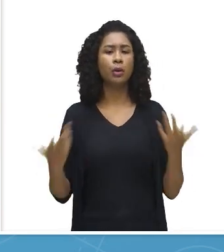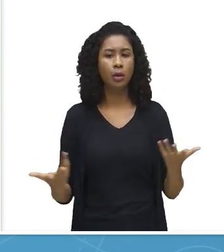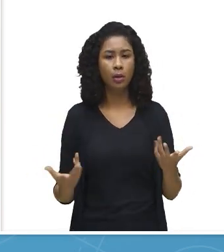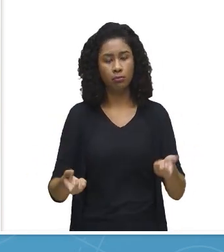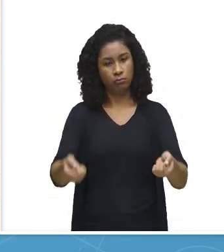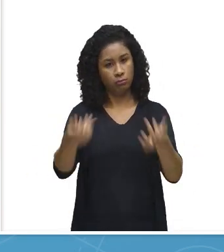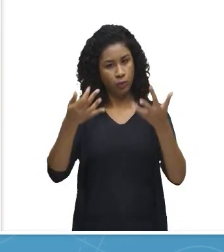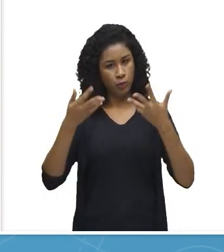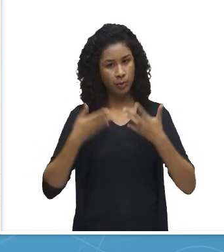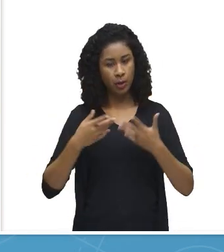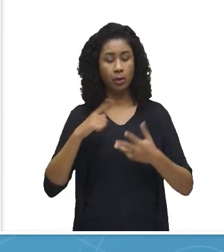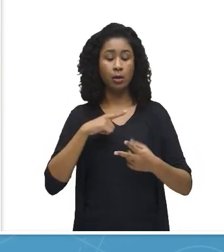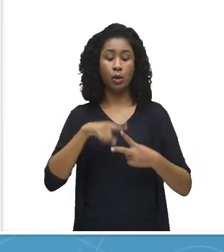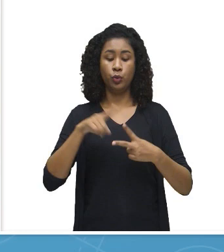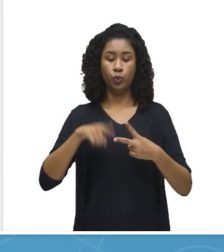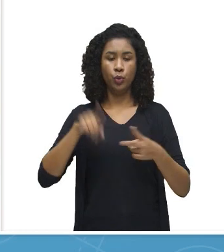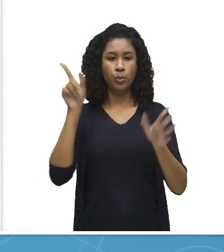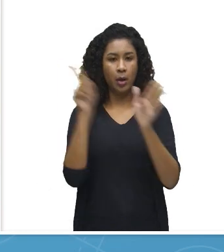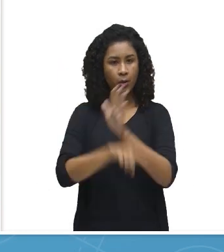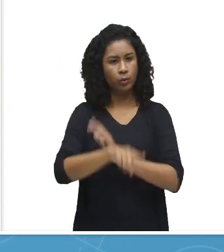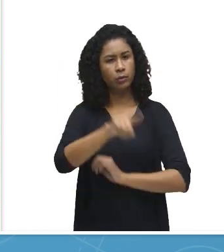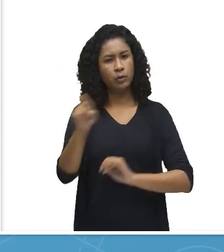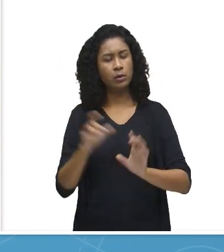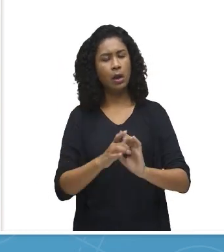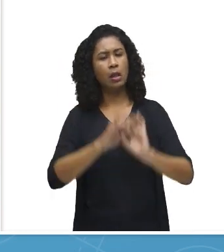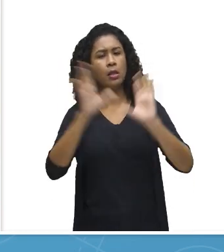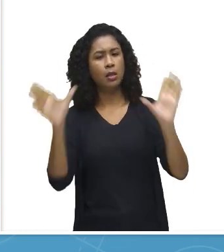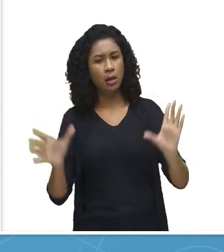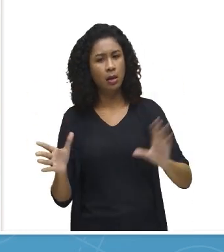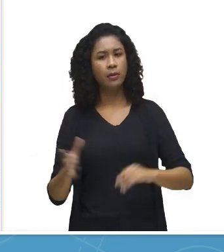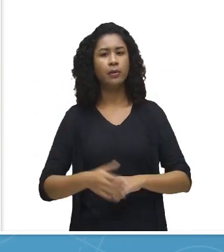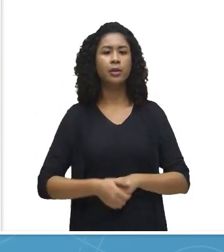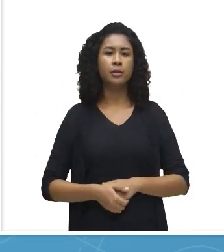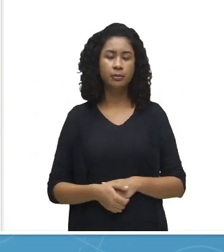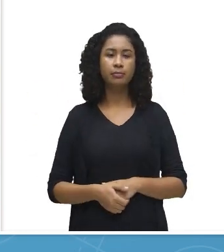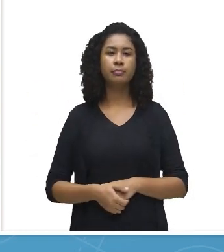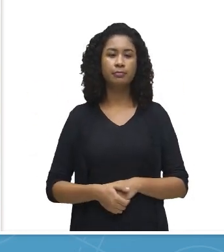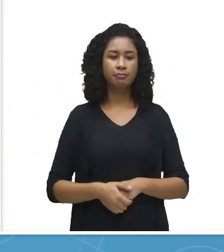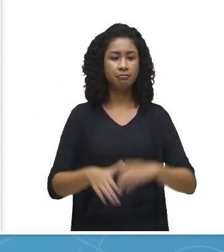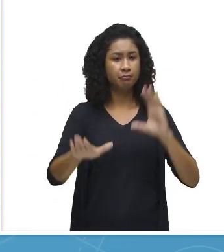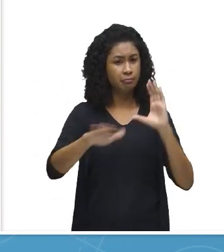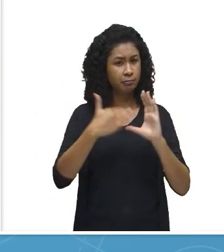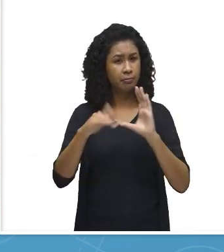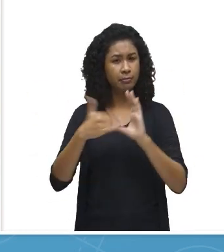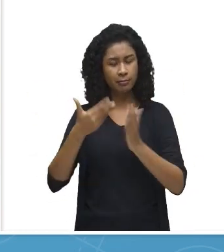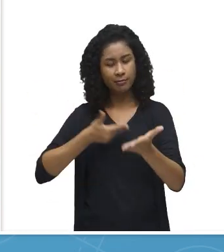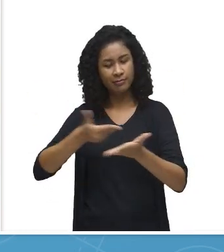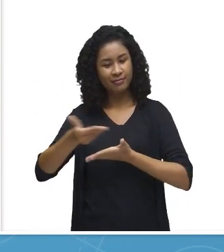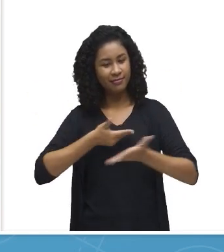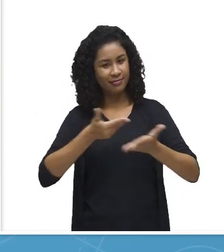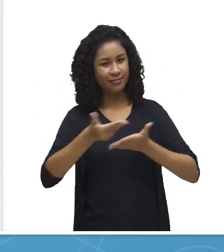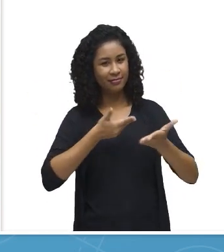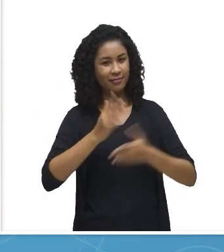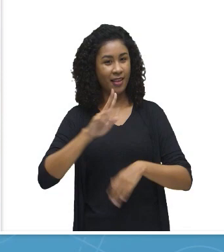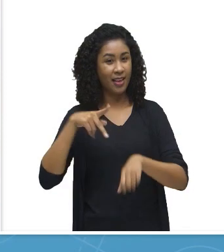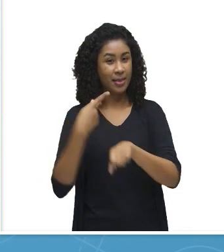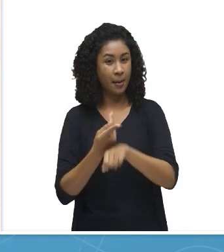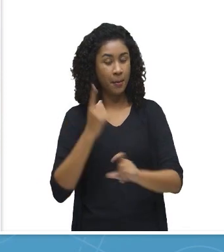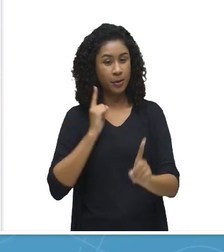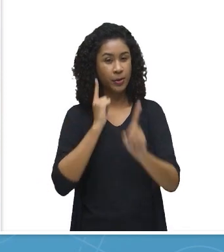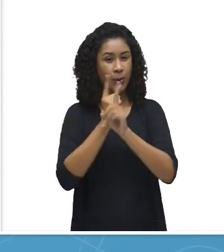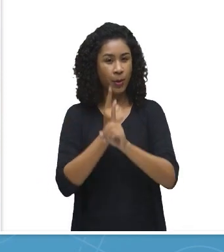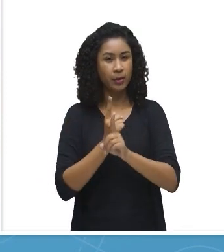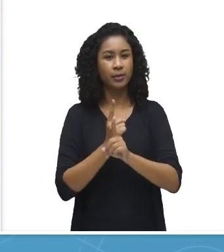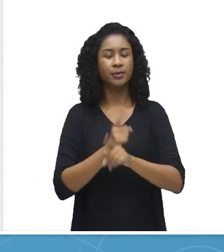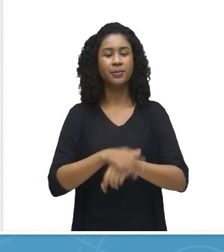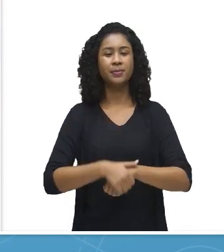questões, fica à vontade, vamos que vamos, participemos com carinho dessa ideia de hoje, daqui a pouco a gente se encontra para